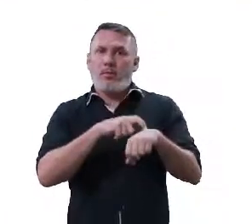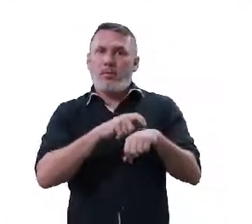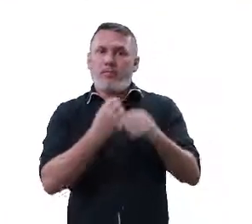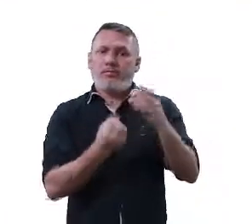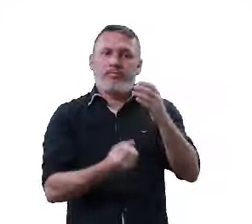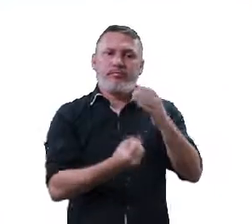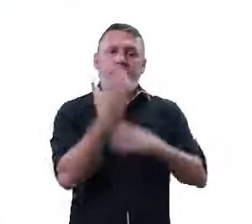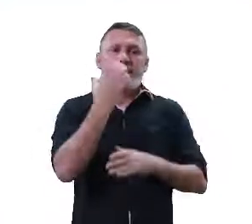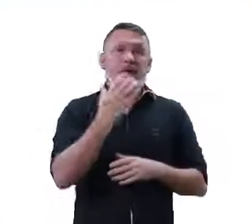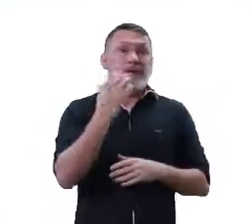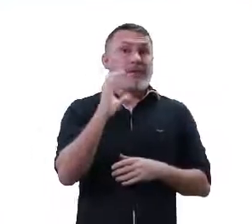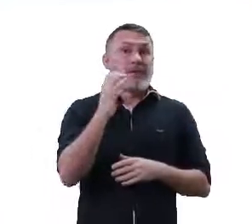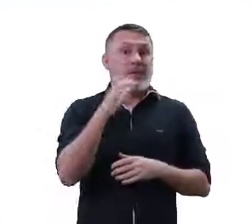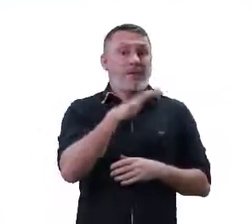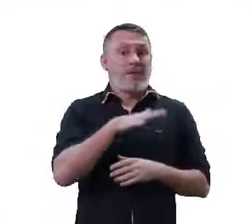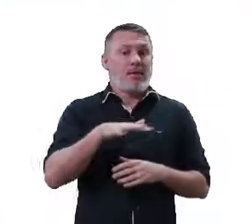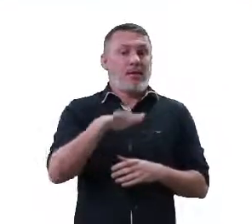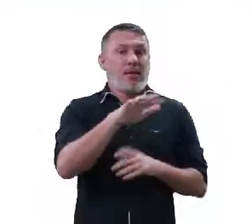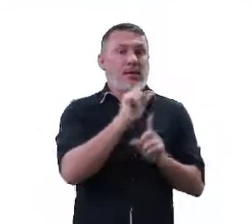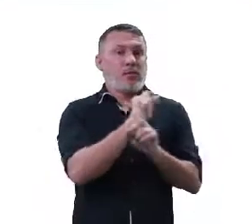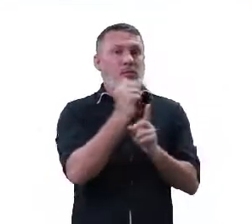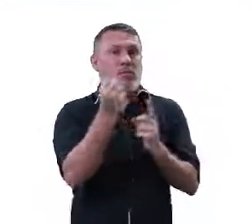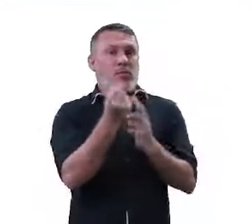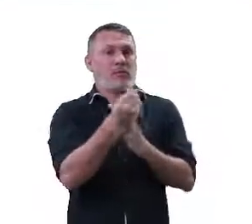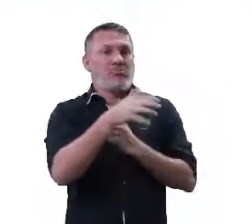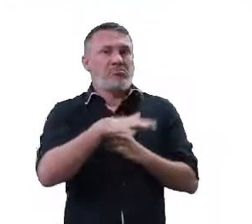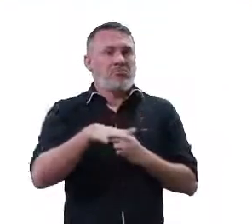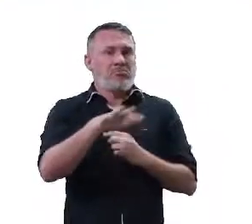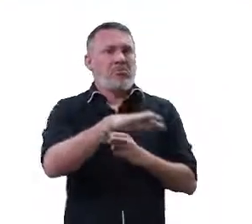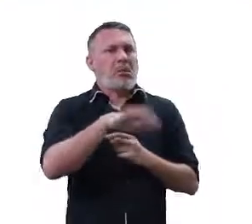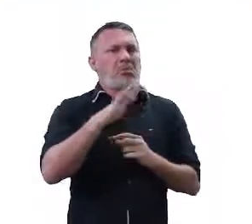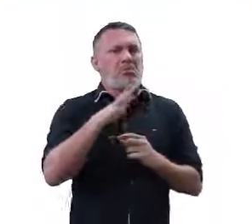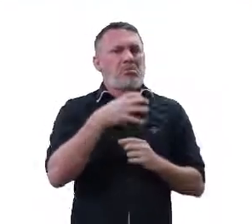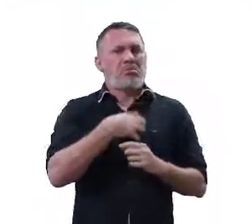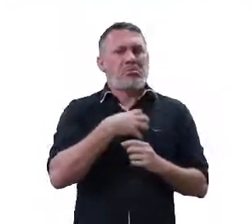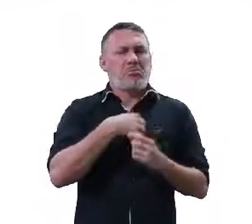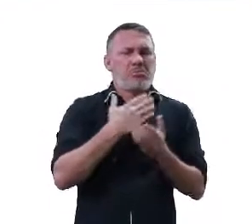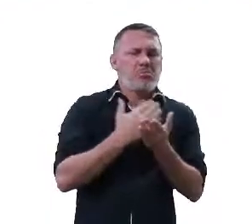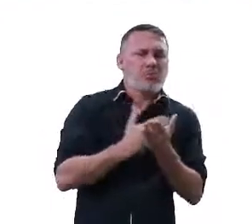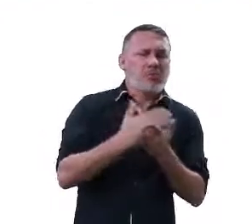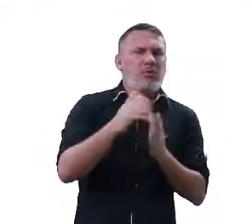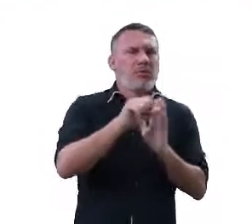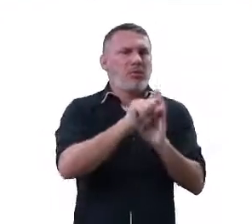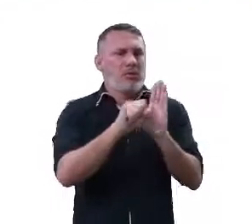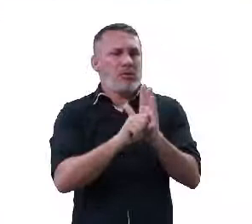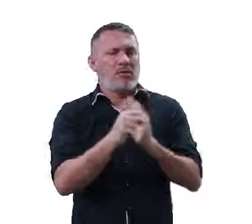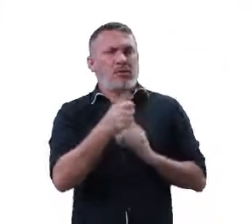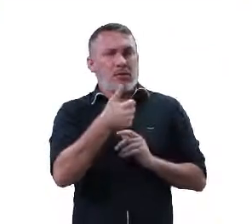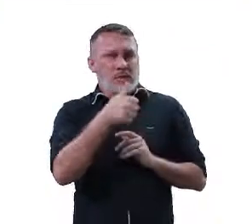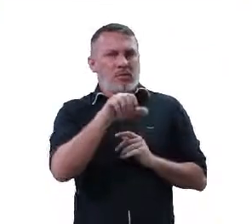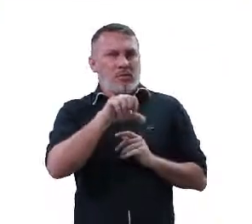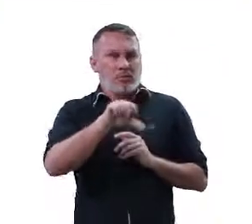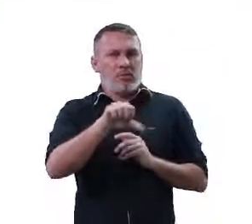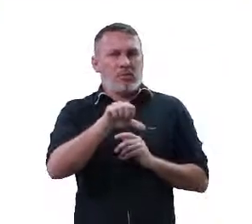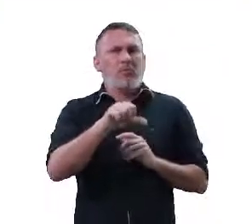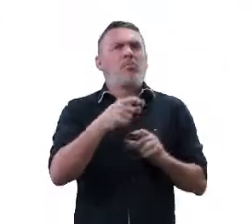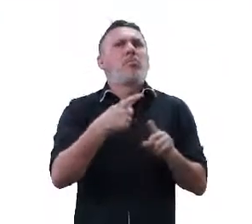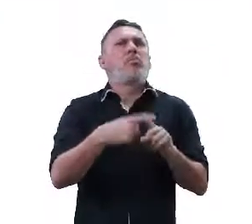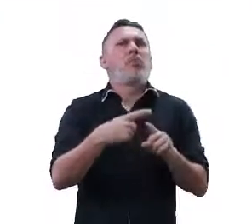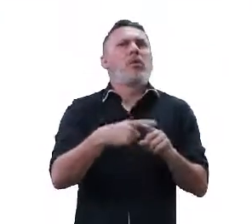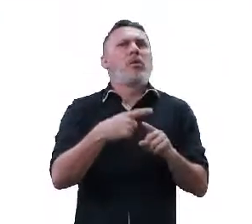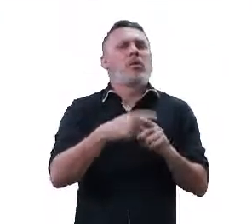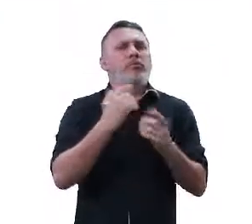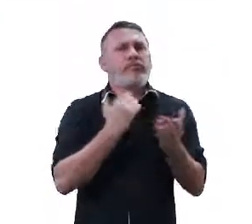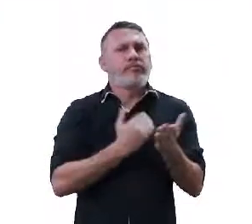surgimento dessa ciência sociológica, que é ali o início do século XIX, ela vai ser motivada por um